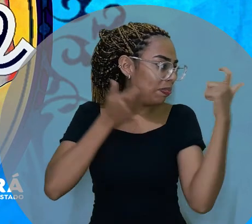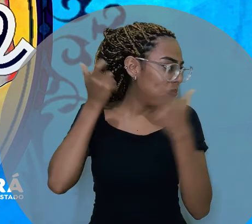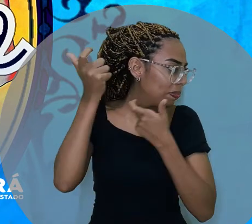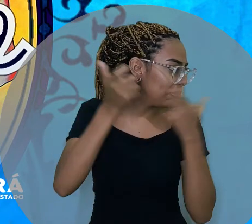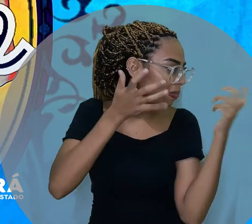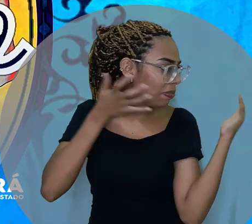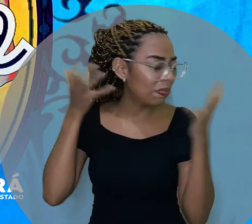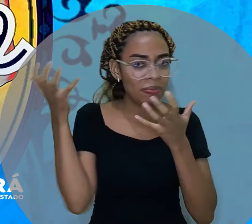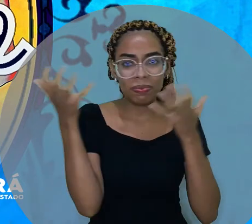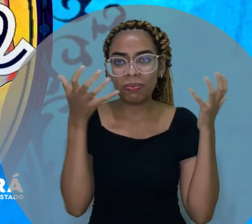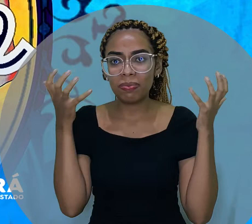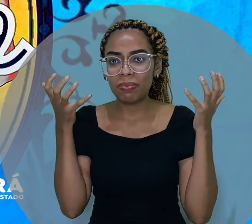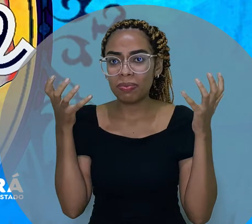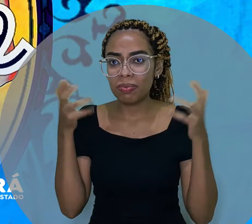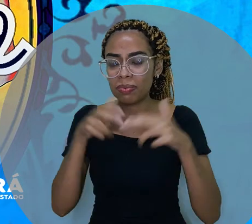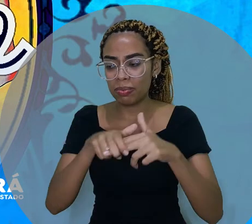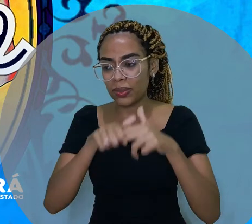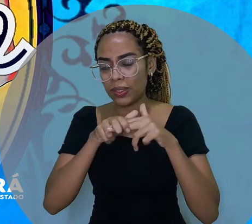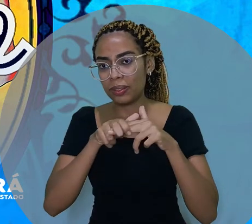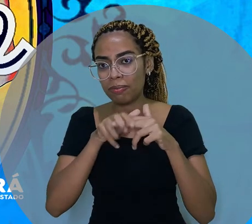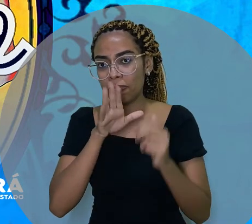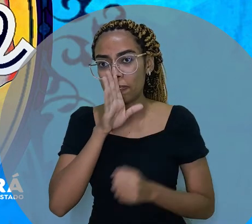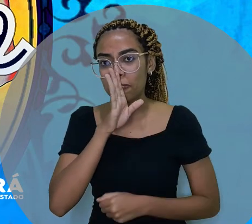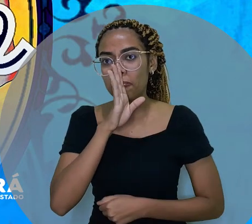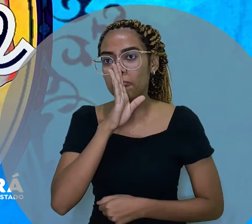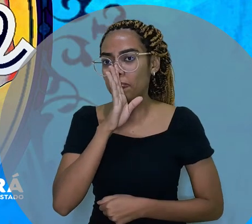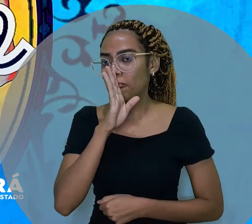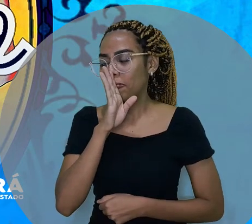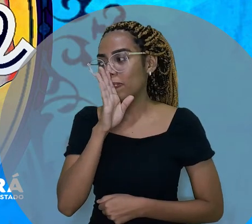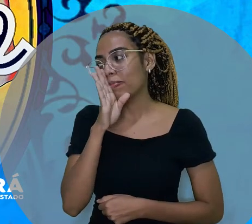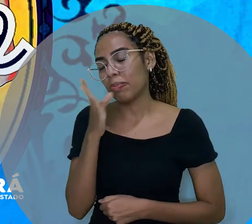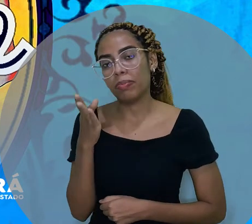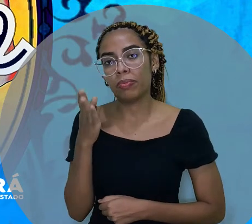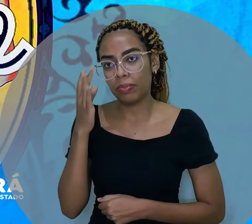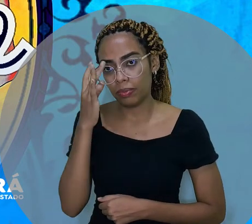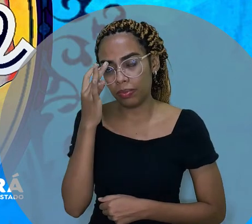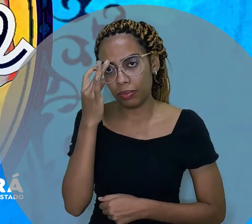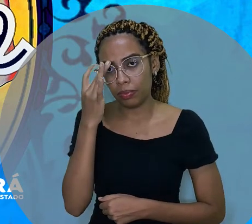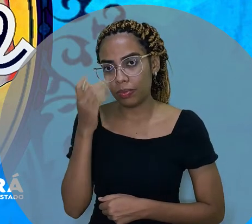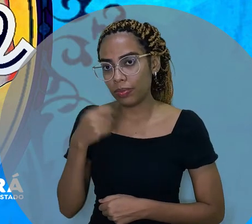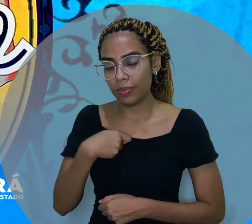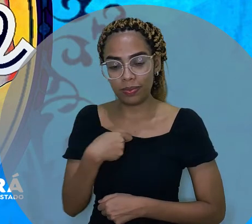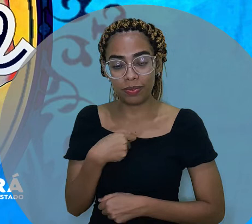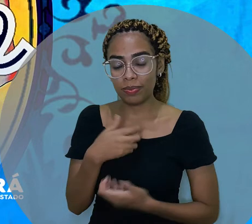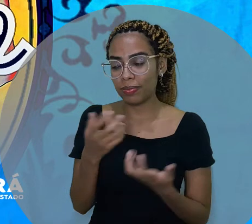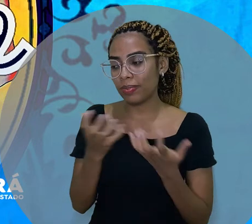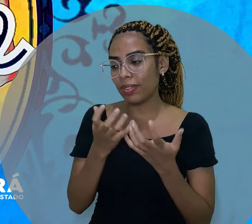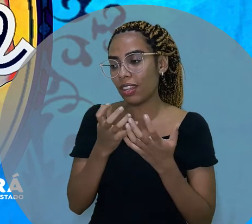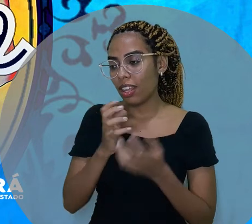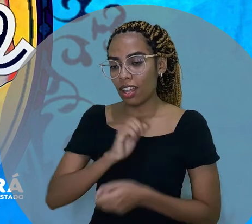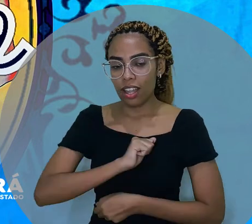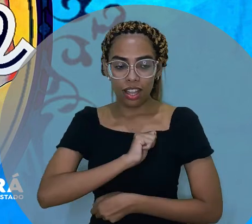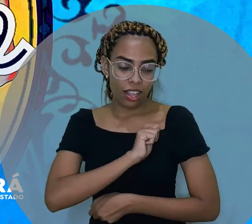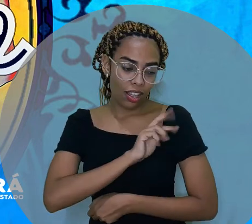recebia. Sentia-se atormentado por muitos fantasmas e intimamente confortado